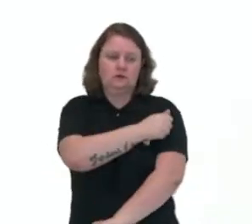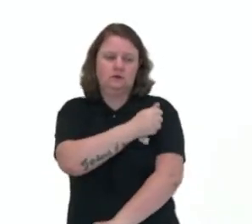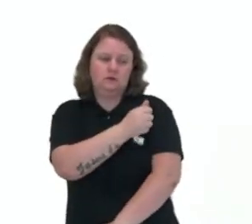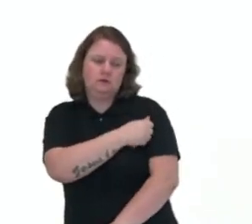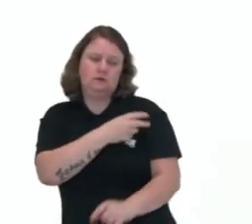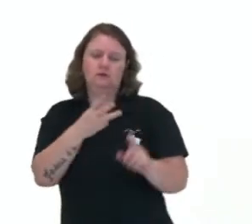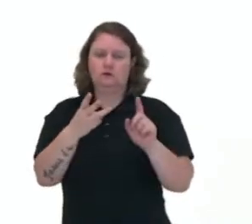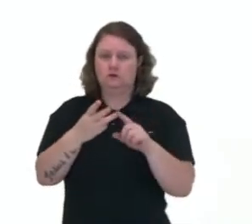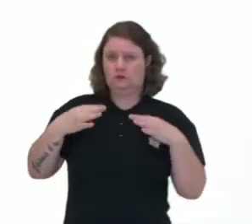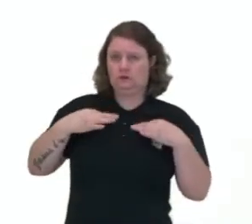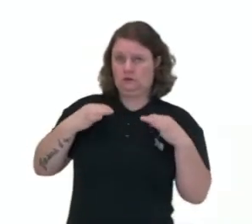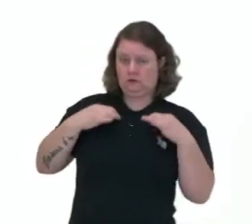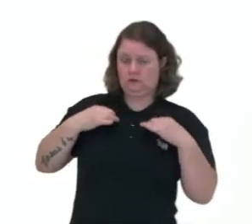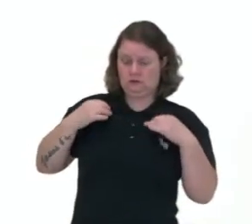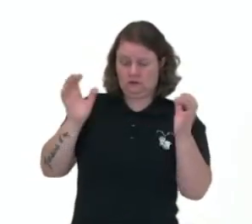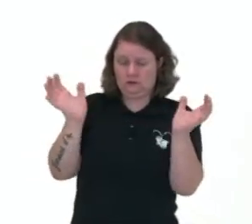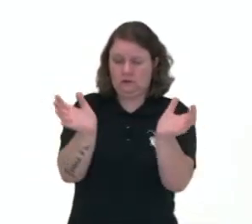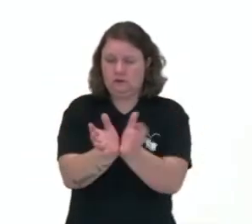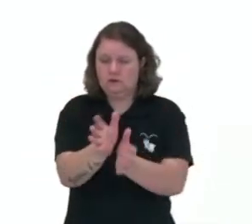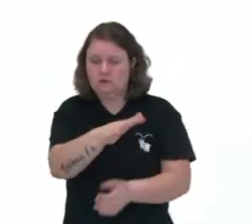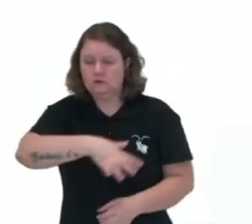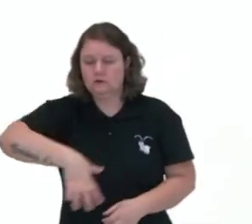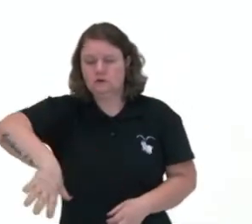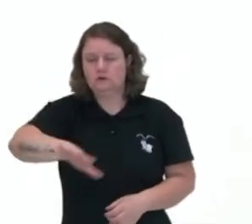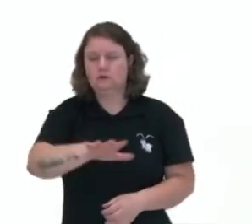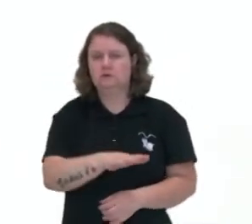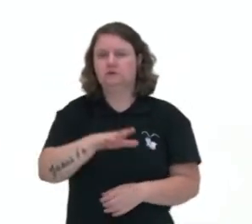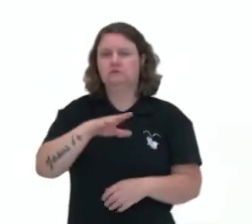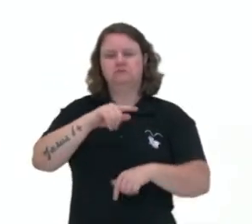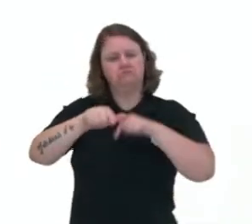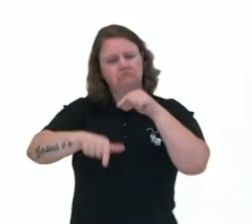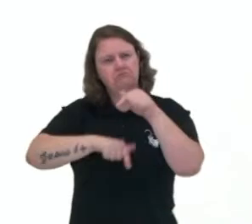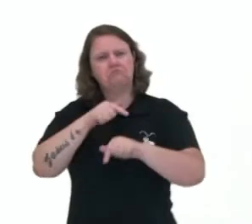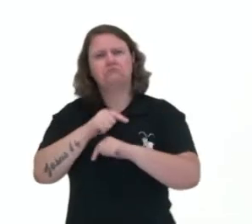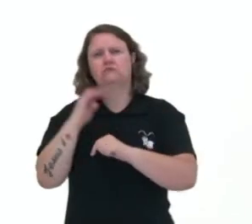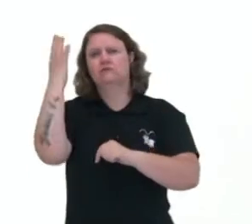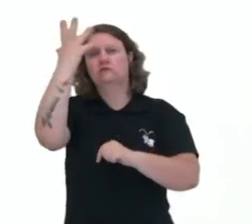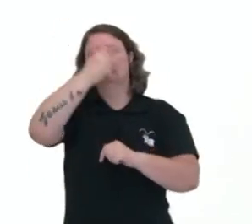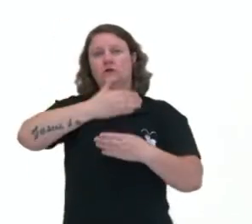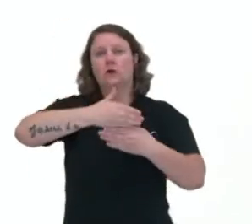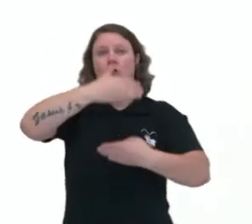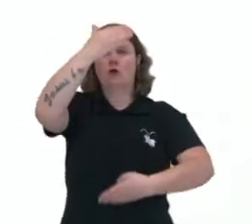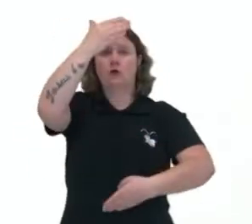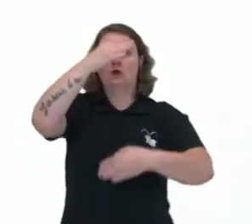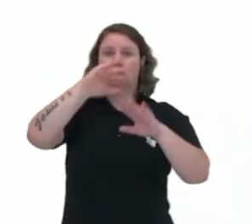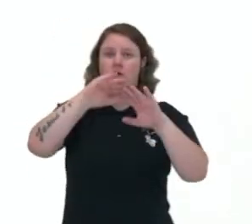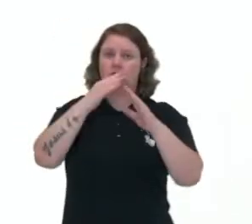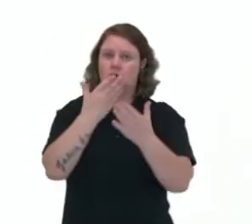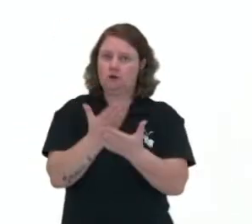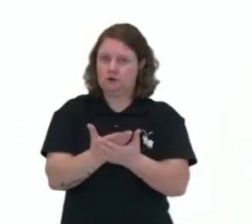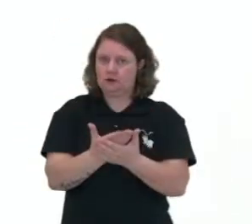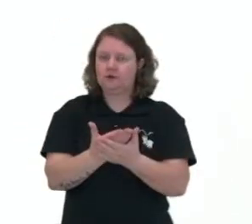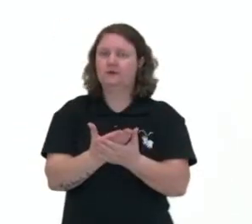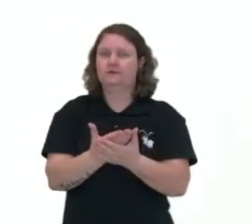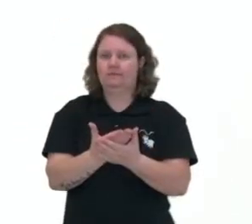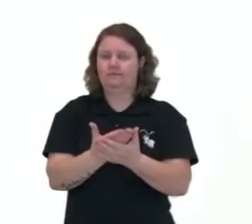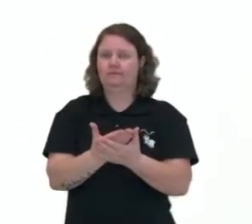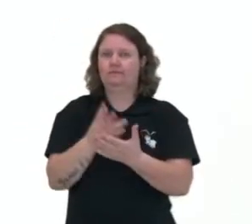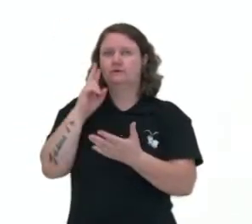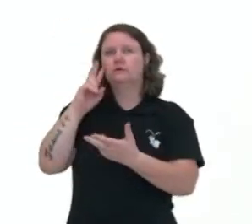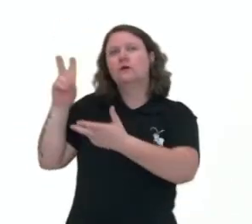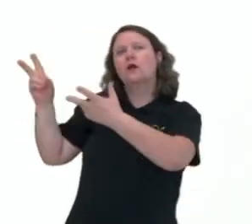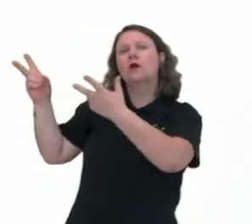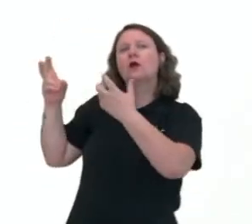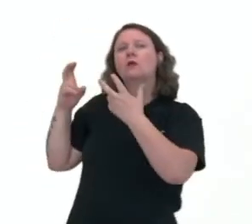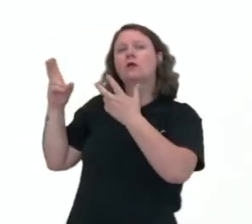da comunidade realizaram um bonito trabalho nos muros da escola João Neves Pereira. Então, observe aqui o